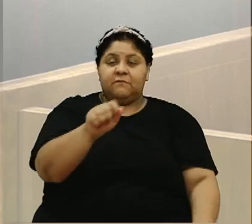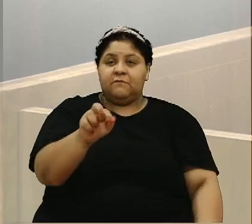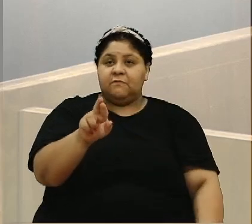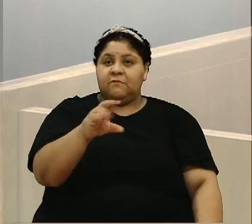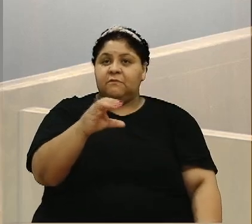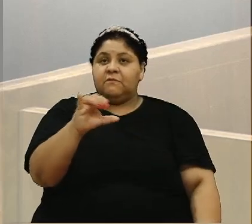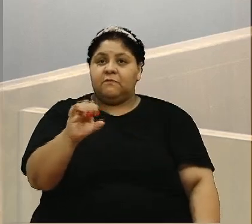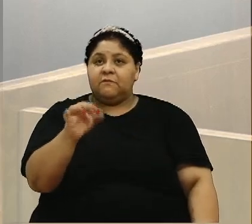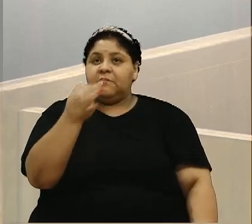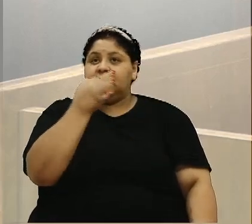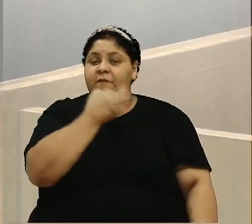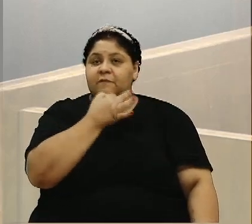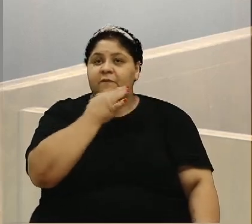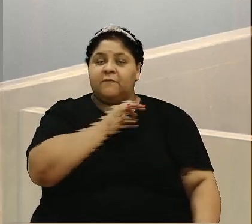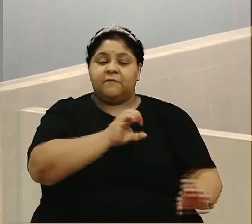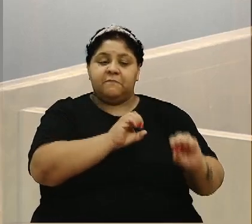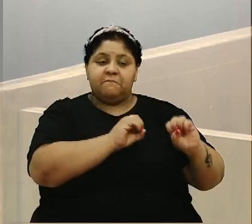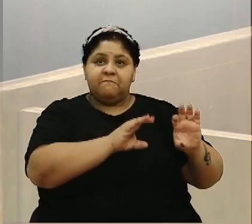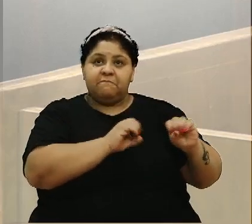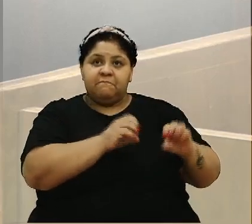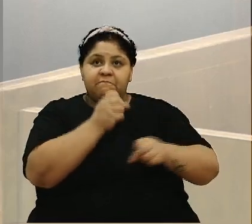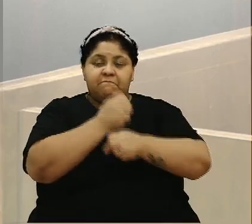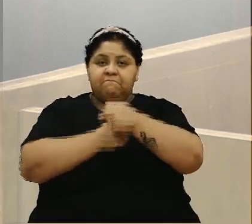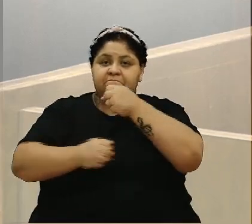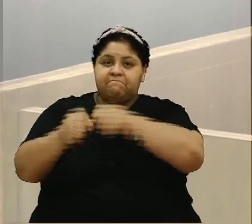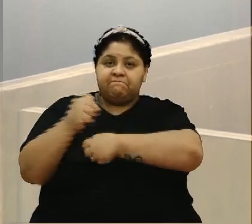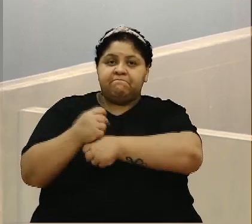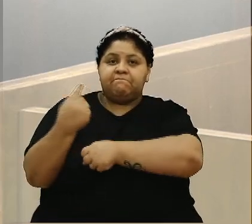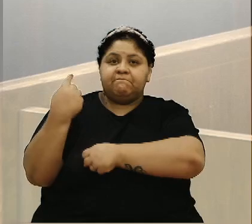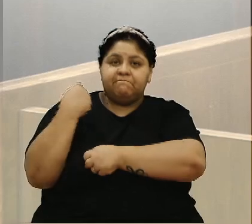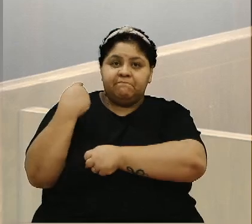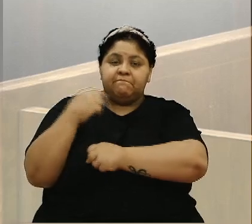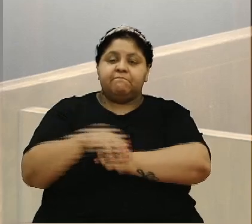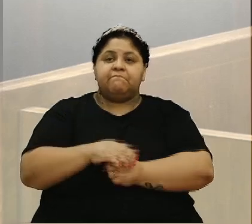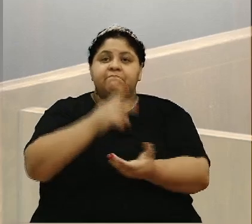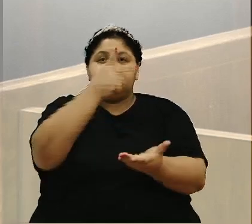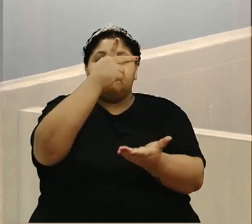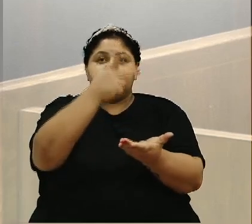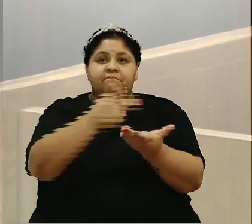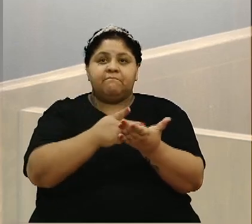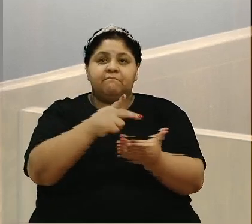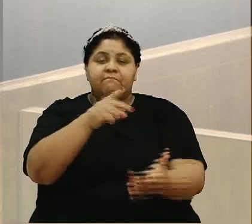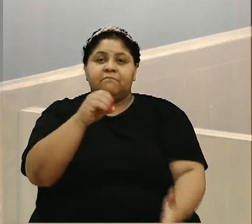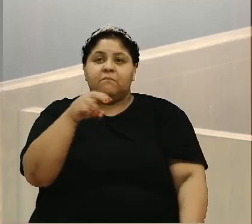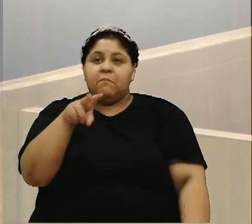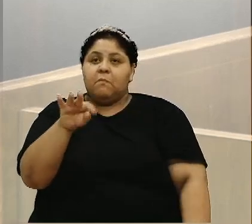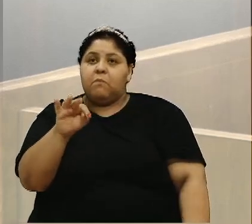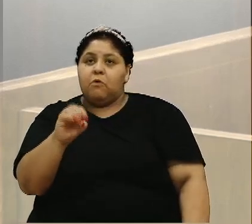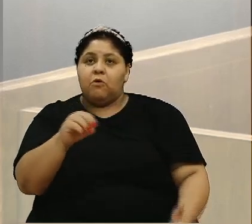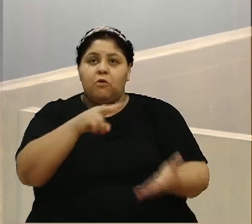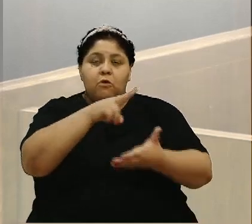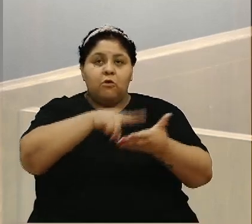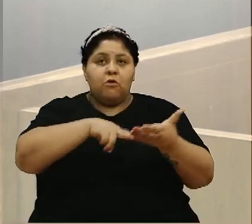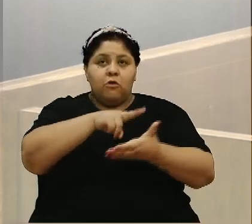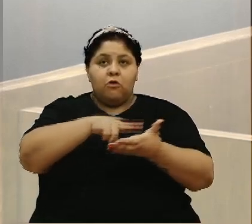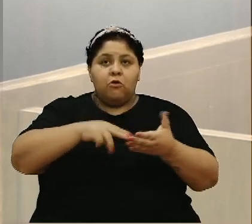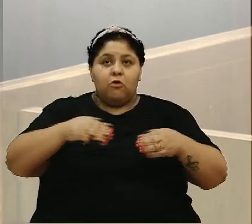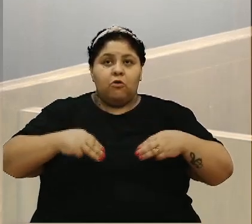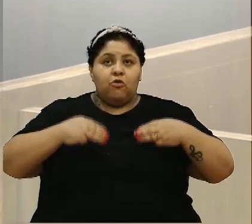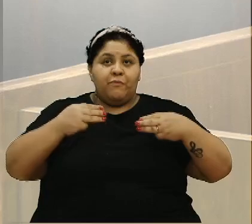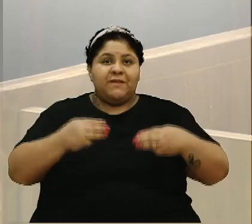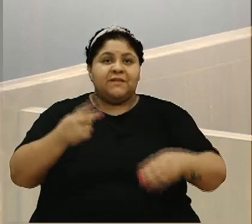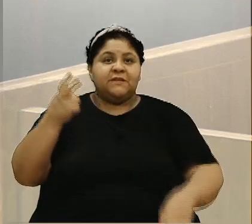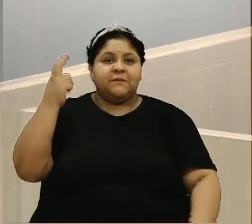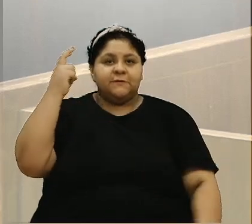Ribeiro, Caxias Educadora, no ano passado. O Prêmio Ponto de Leitura no Ministério de